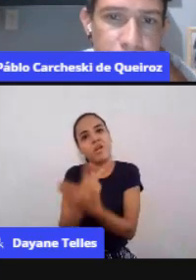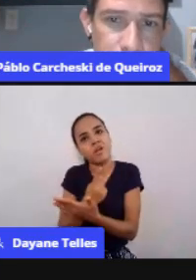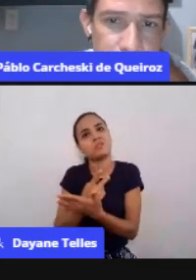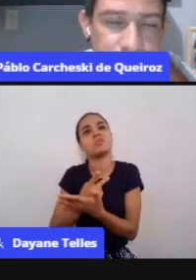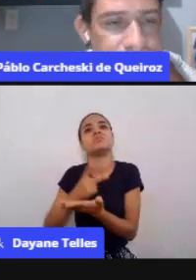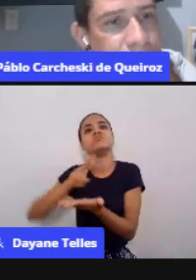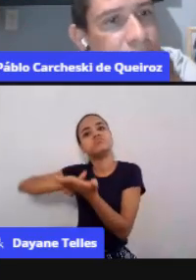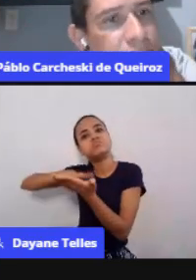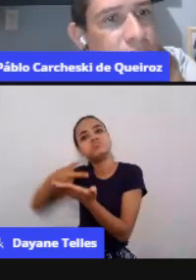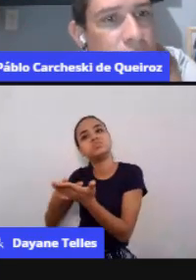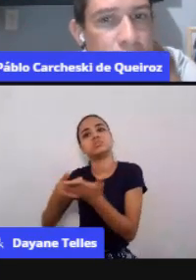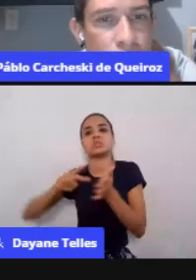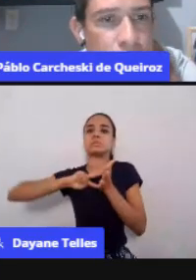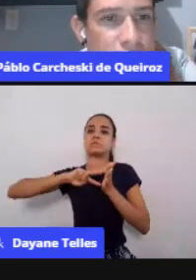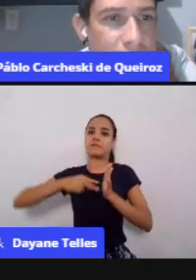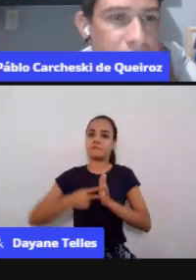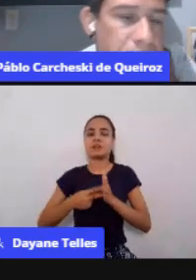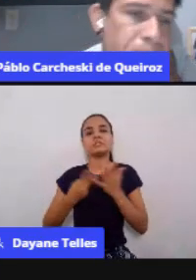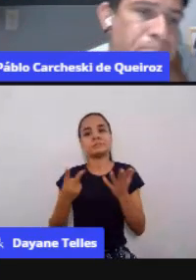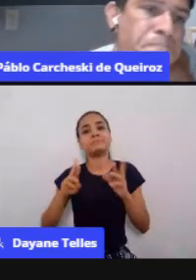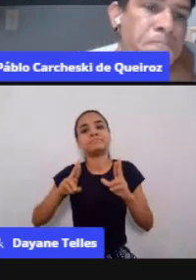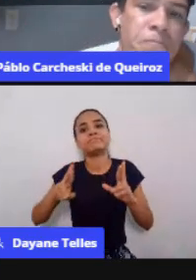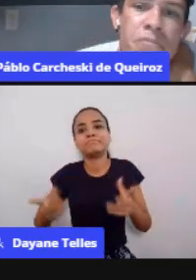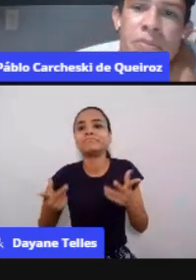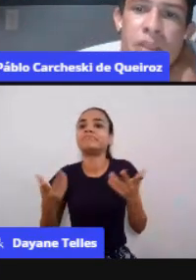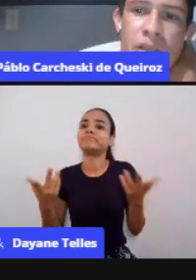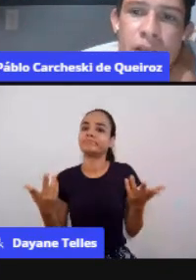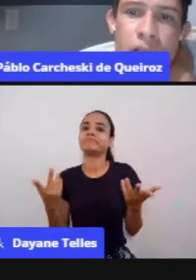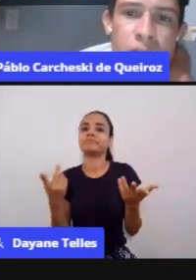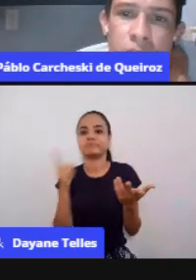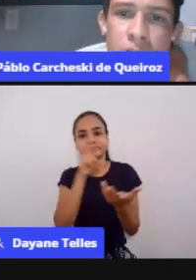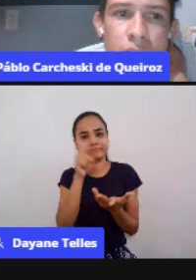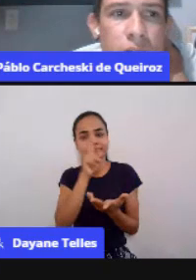Ok? Próximo slide.